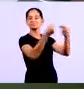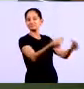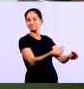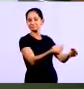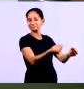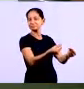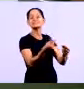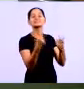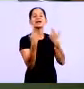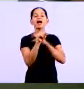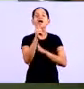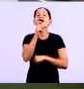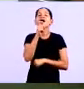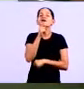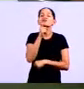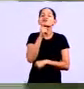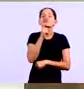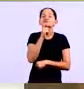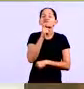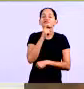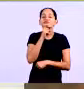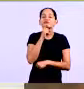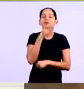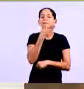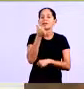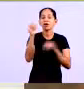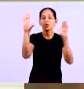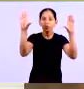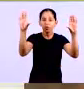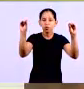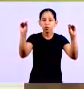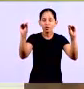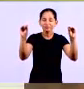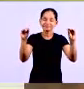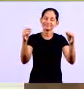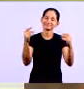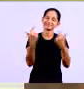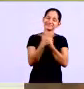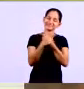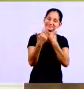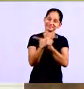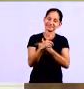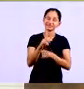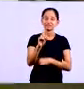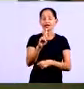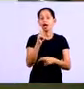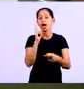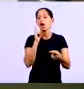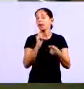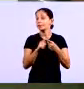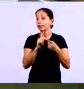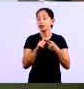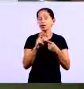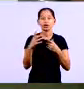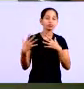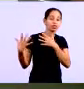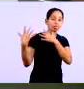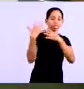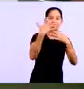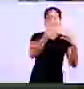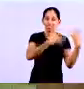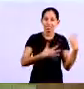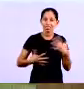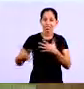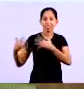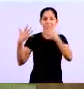é porque está friozinho aqui a sala, mas agora desligaram o ar, já está bem melhor. Nada, aqui a professora Ruth veio aqui e falou que vocês estavam ficando tudo vesgo, que a